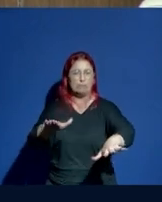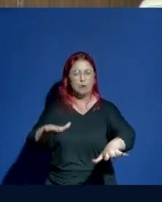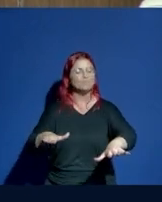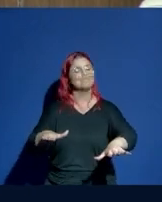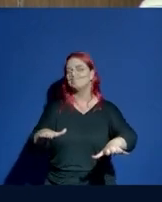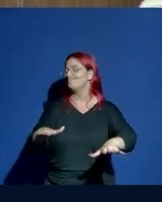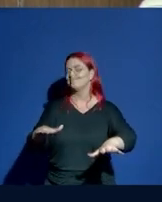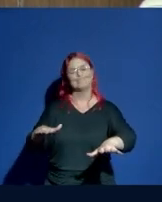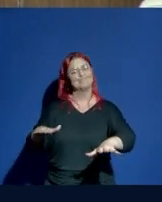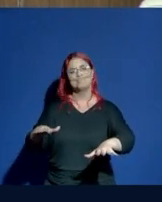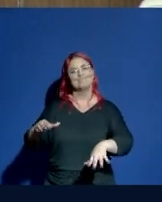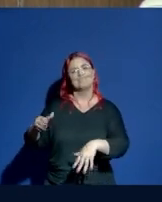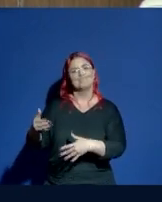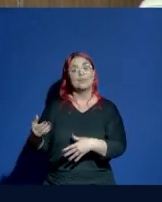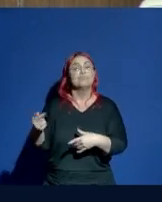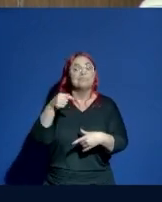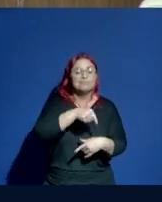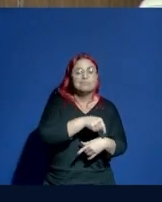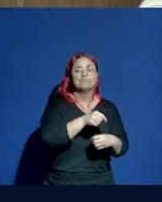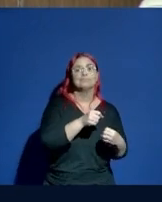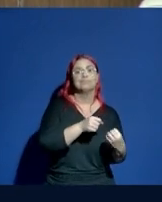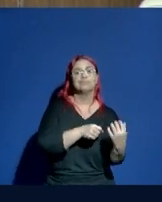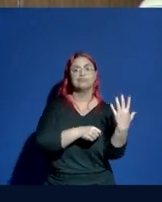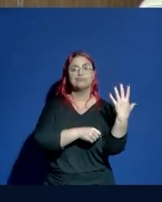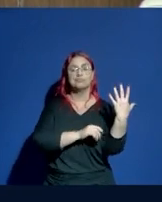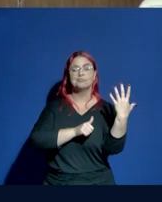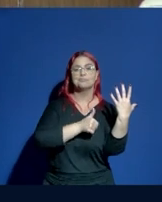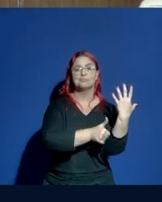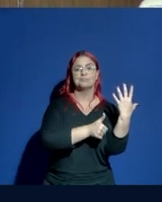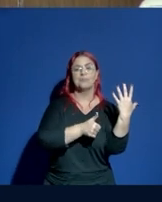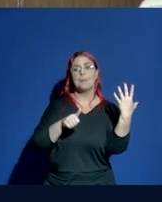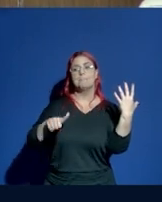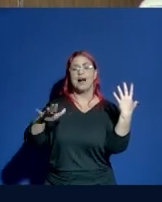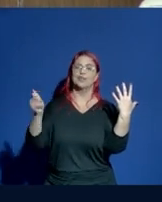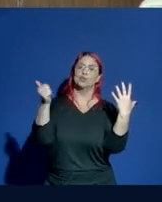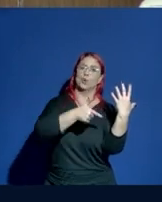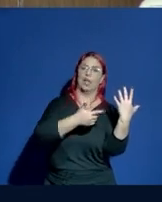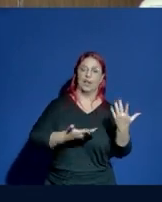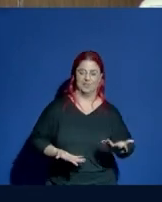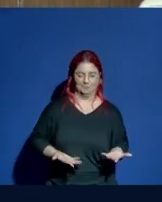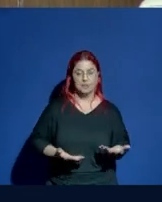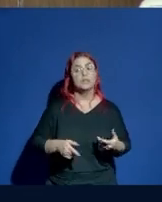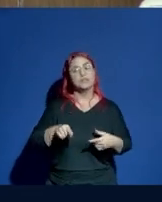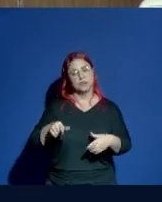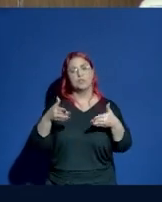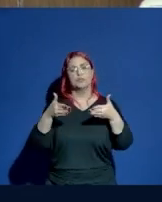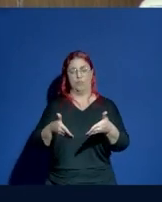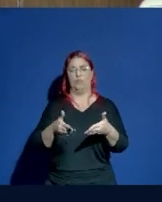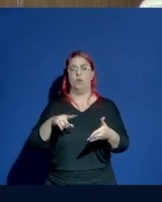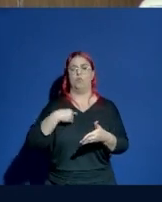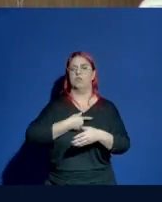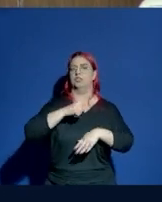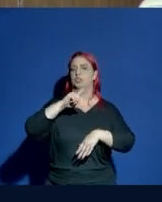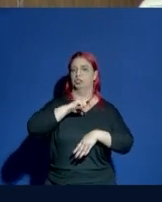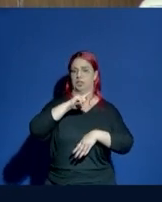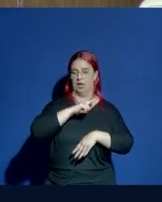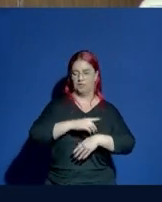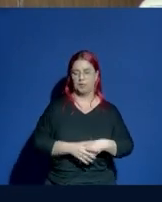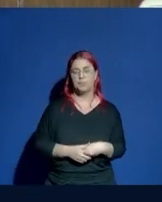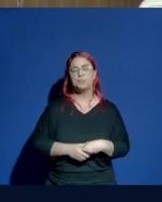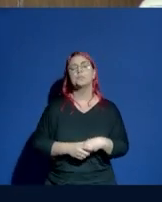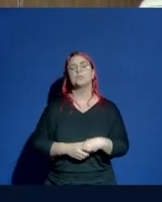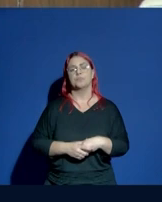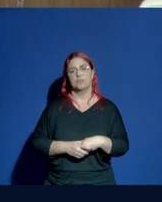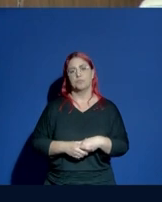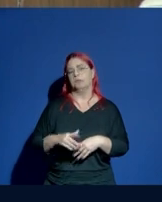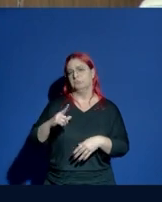do que uma planta que não recebeu nada disso e não foi compactado ou pisotear então esse foi o foco da família que hoje tem aí